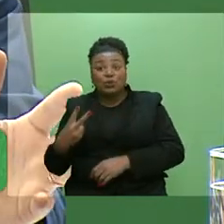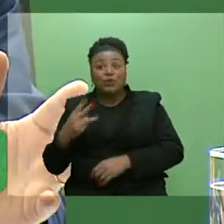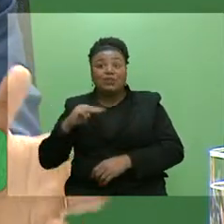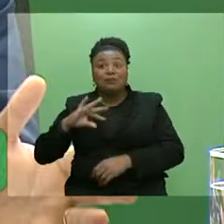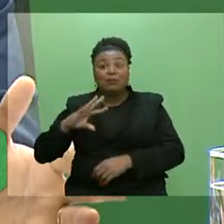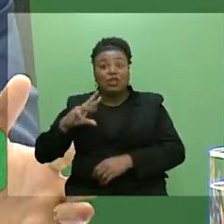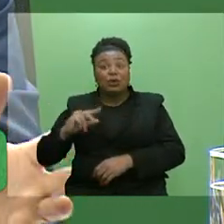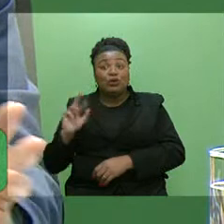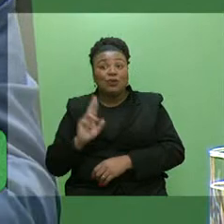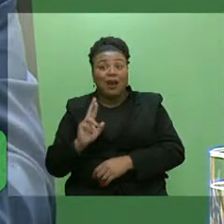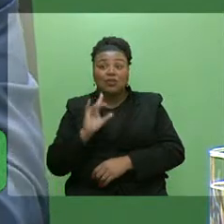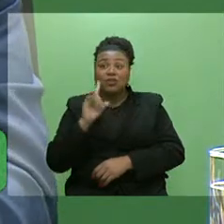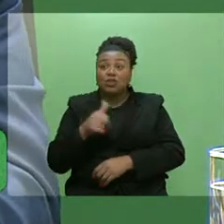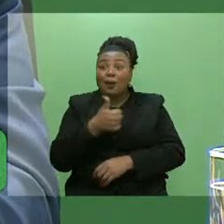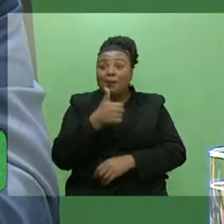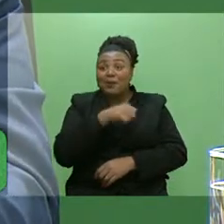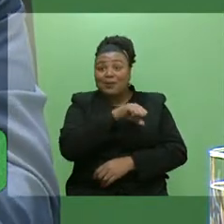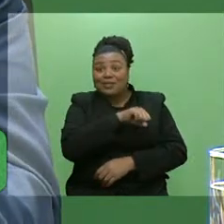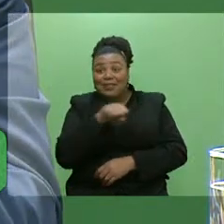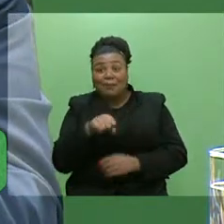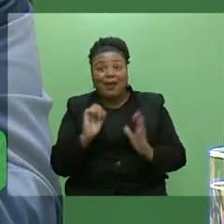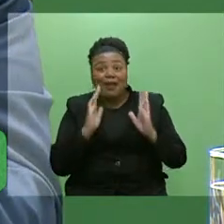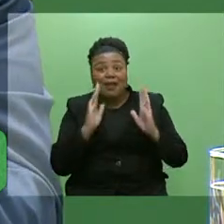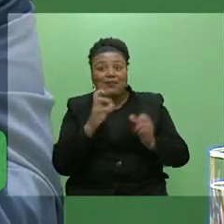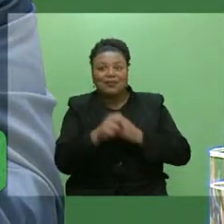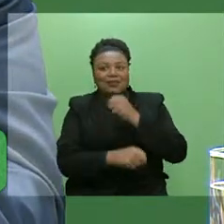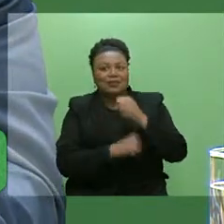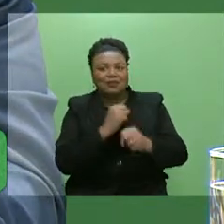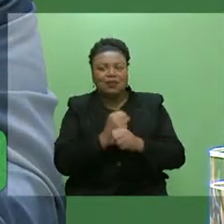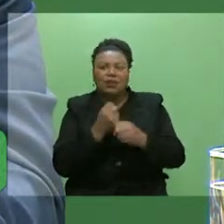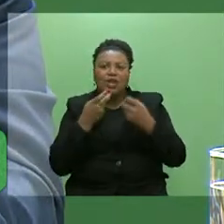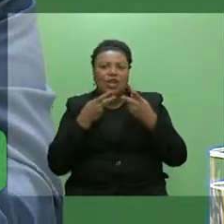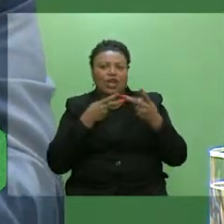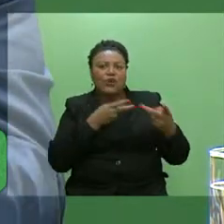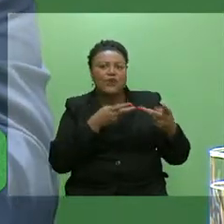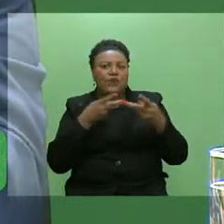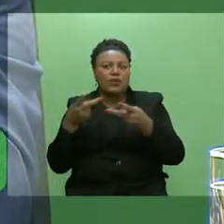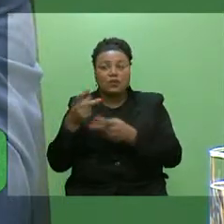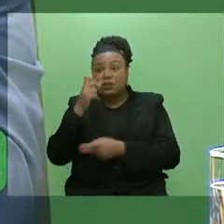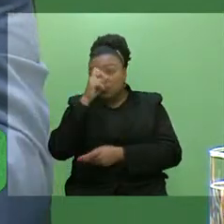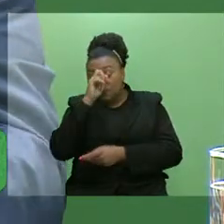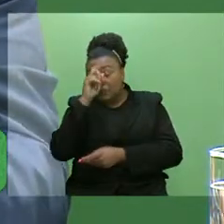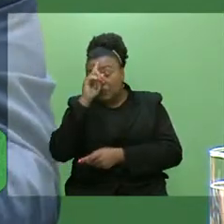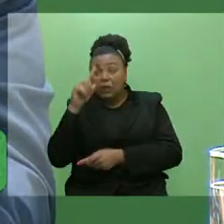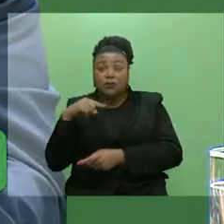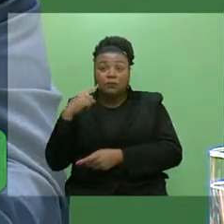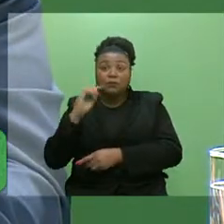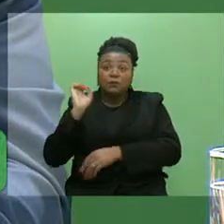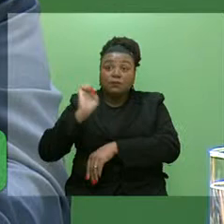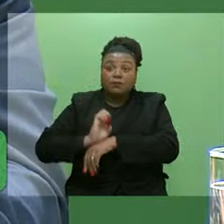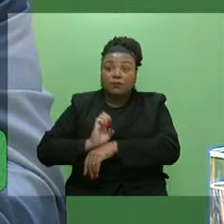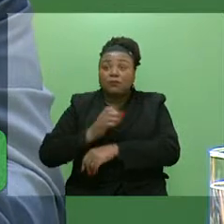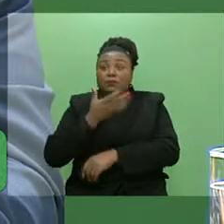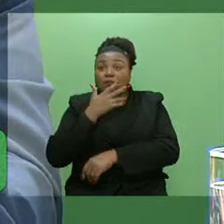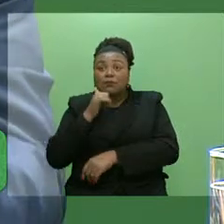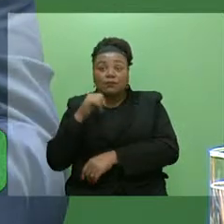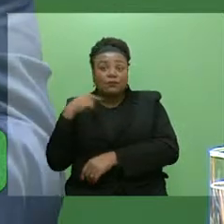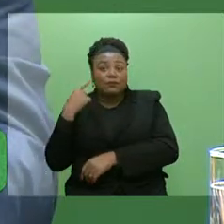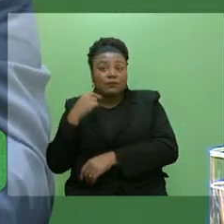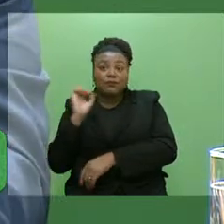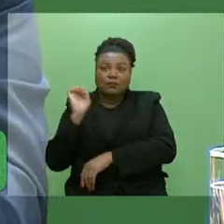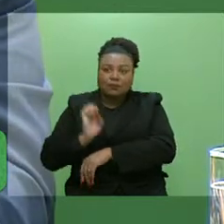R$434 milhões somente no primeiro semestre deste ano. Tenho visitado hospitais, os nossos deputados estaduais, nossas deputadas